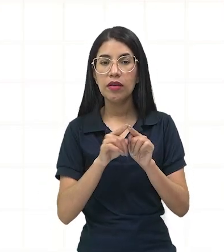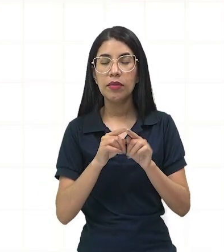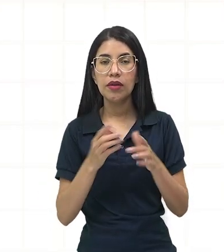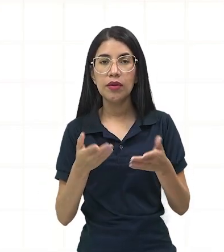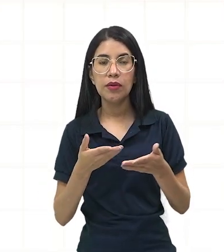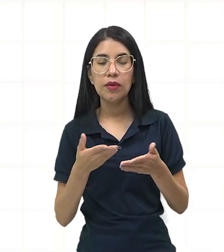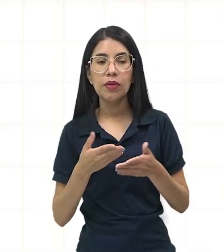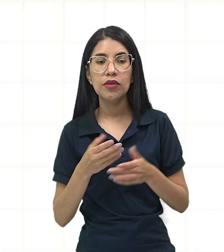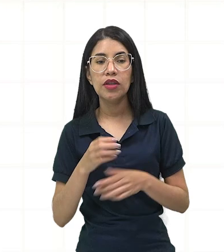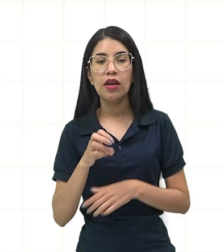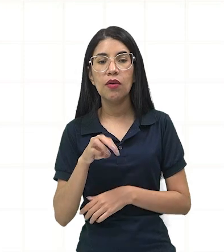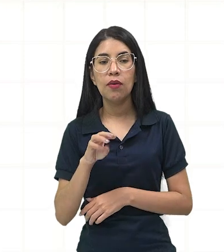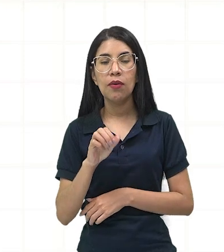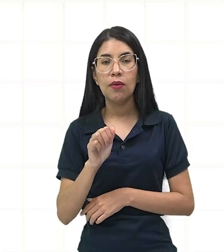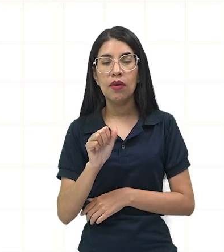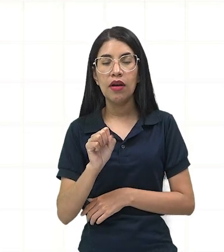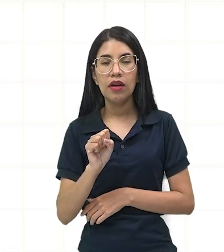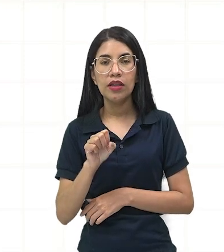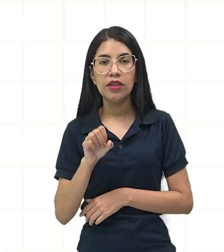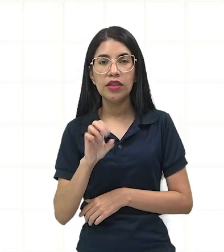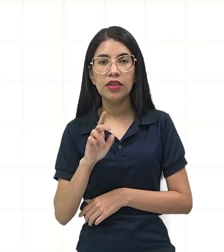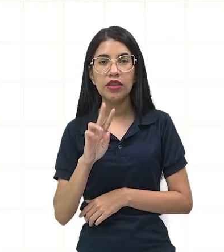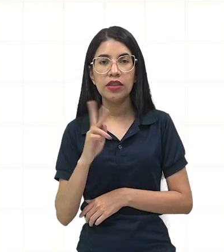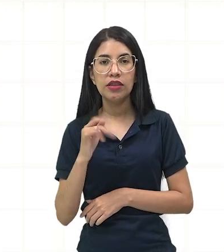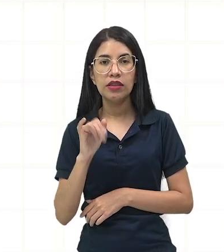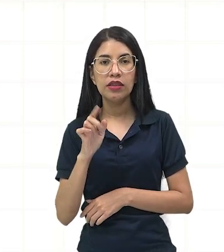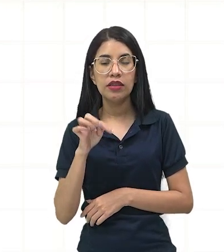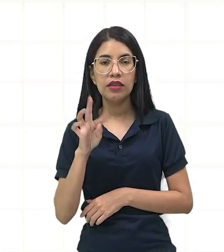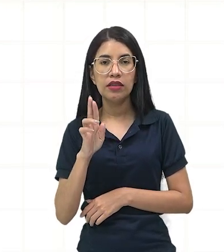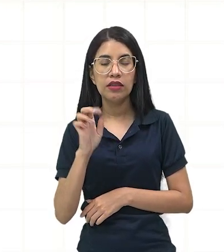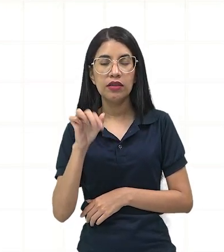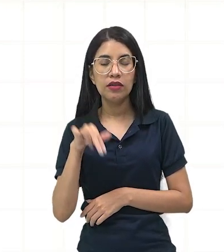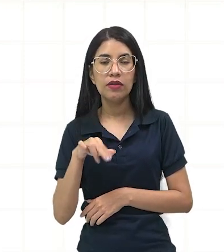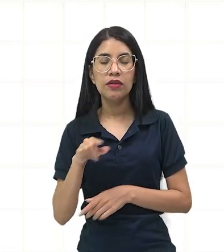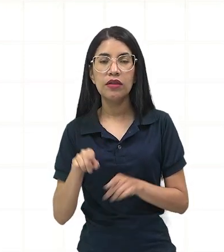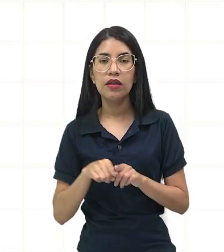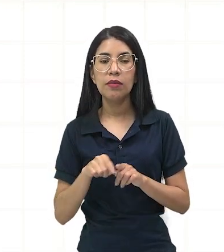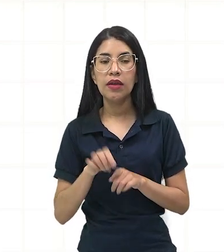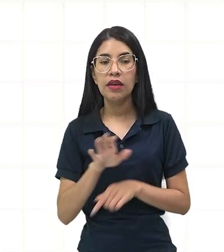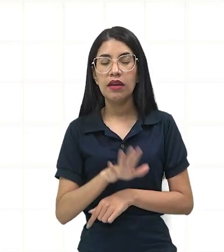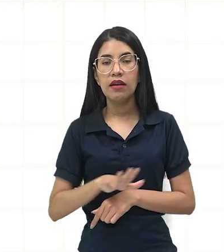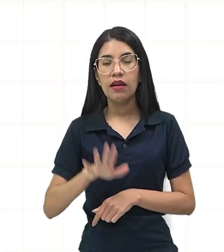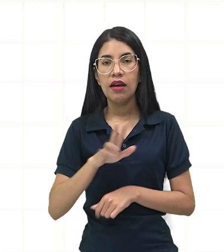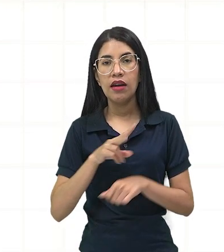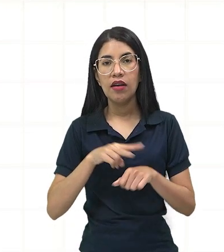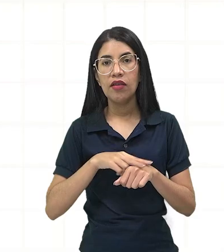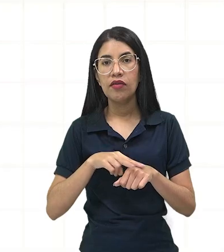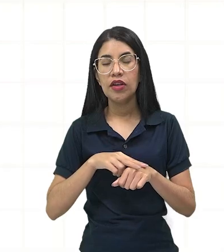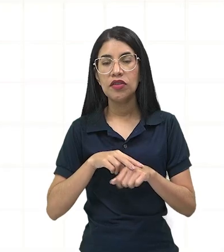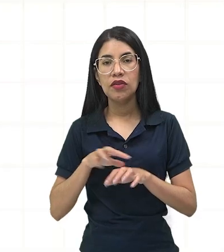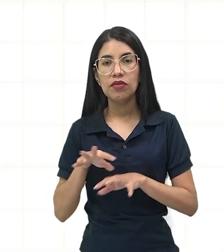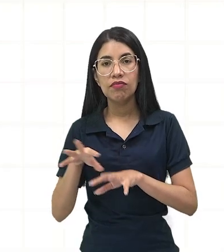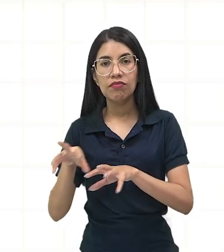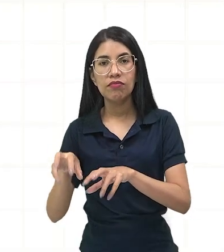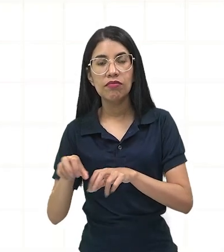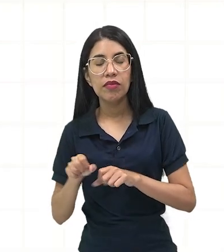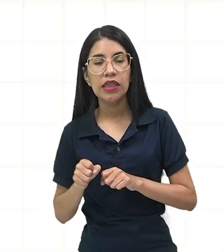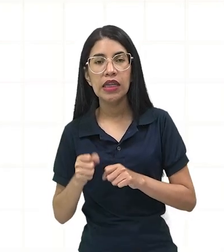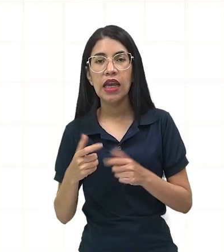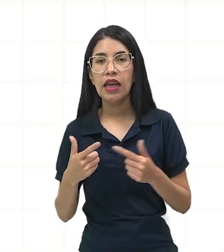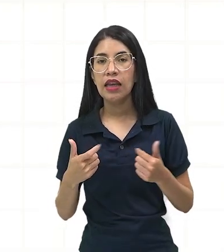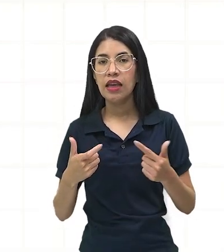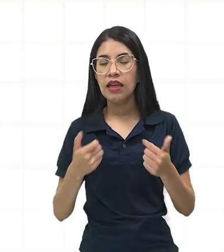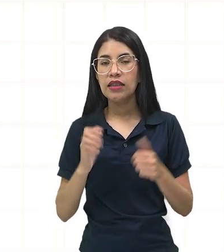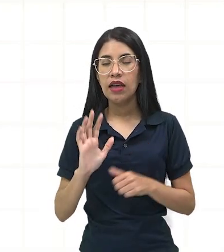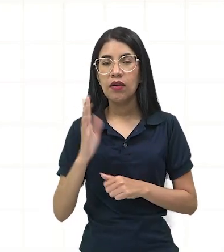estado de Washington. E, por fim, a gente tem todo esse território em verde que foi tomado, ou seja, diversas guerras aconteceram